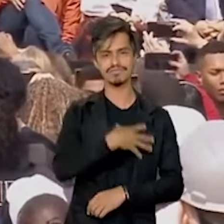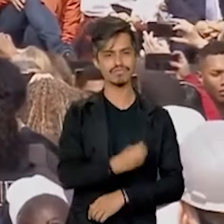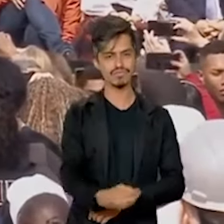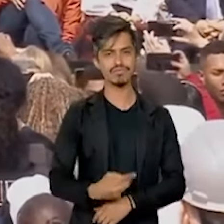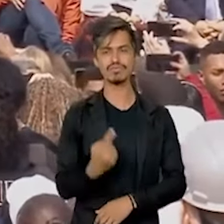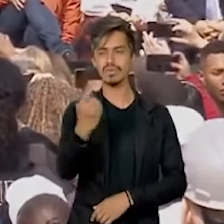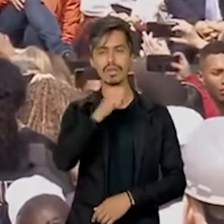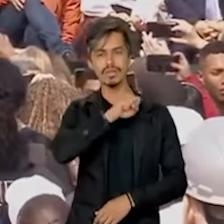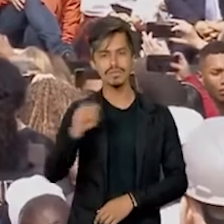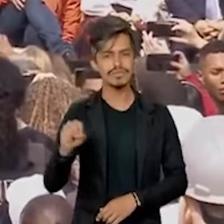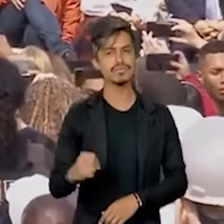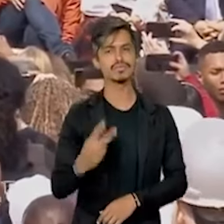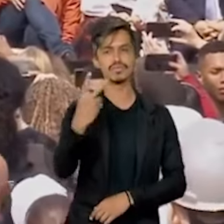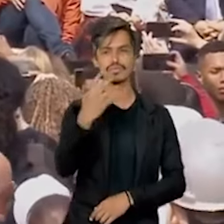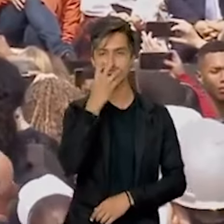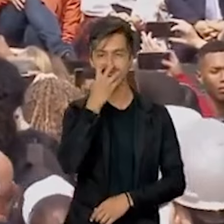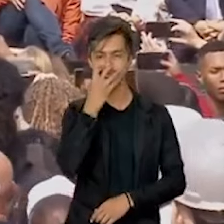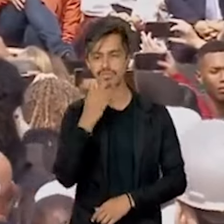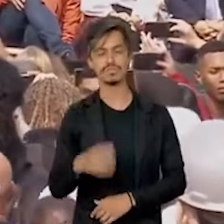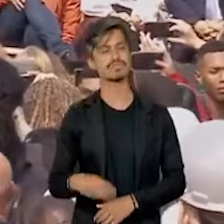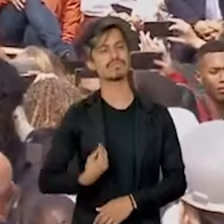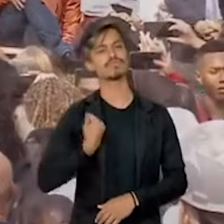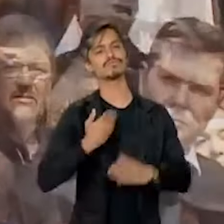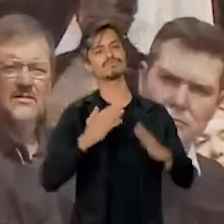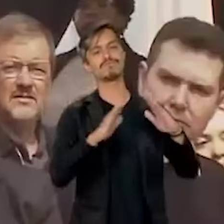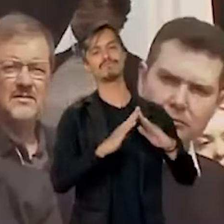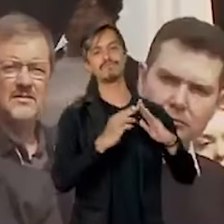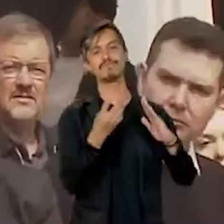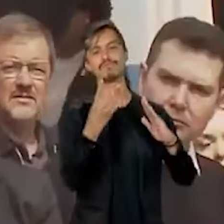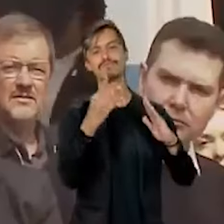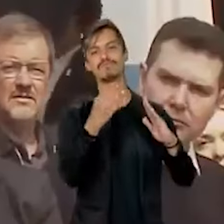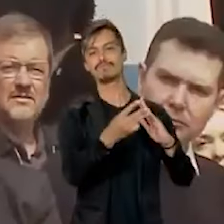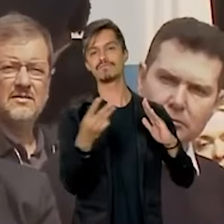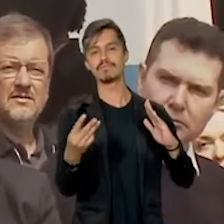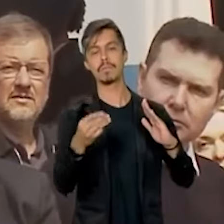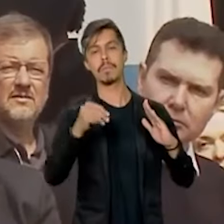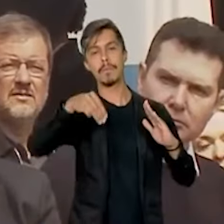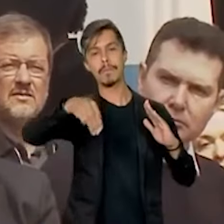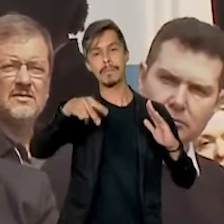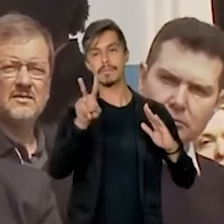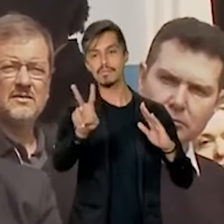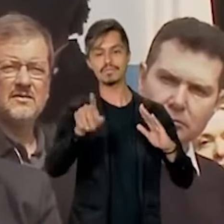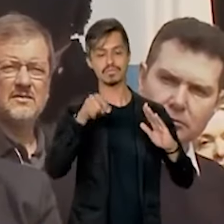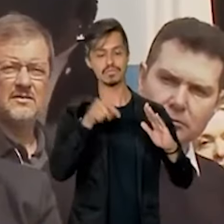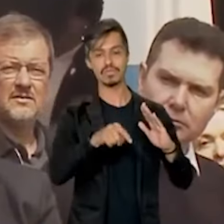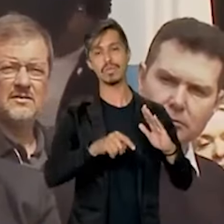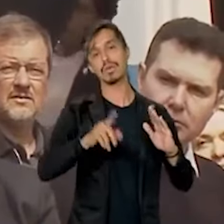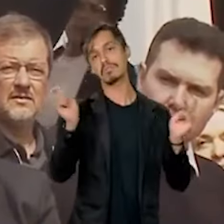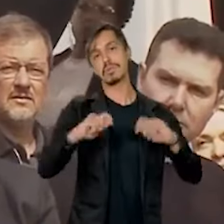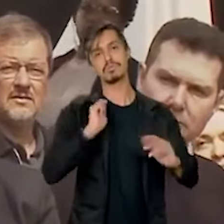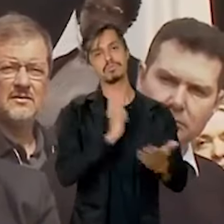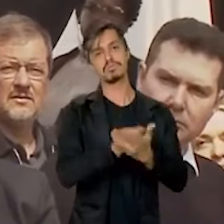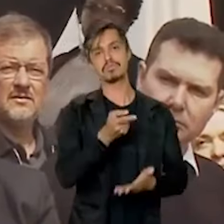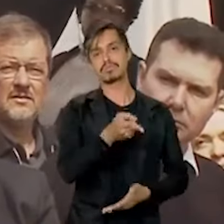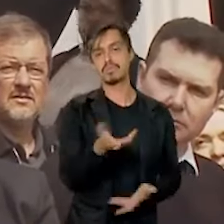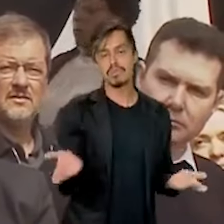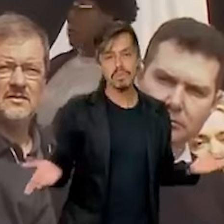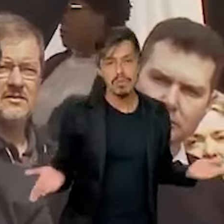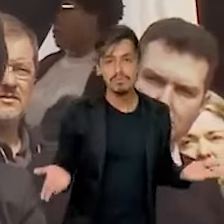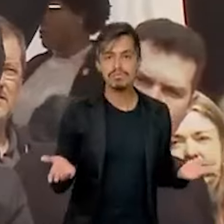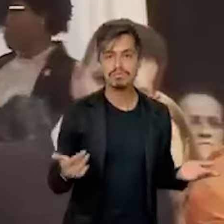e 2 cachorros. A gente morava numa casa de 33 metros quadrados, que era o que eu podia comprar.